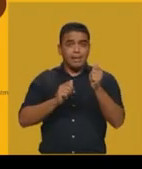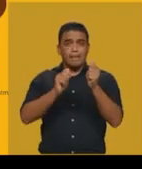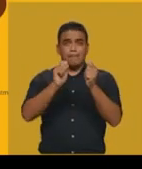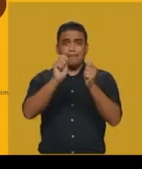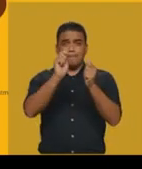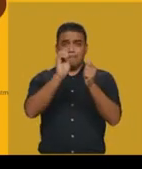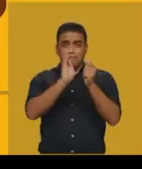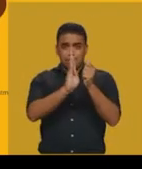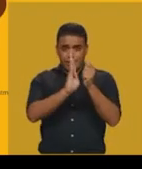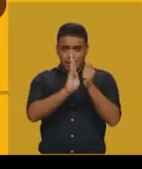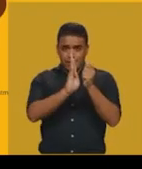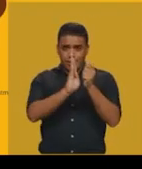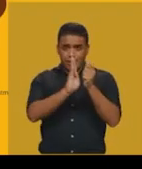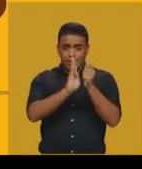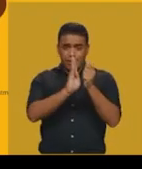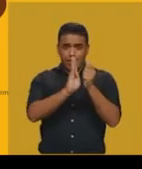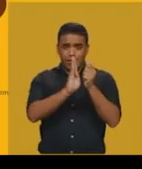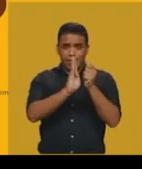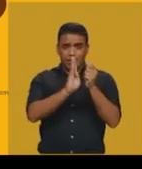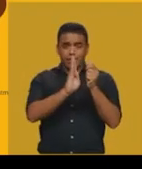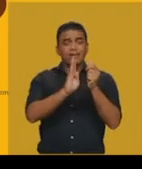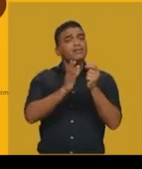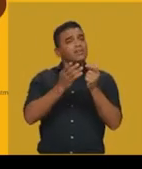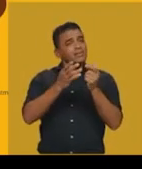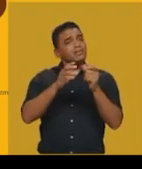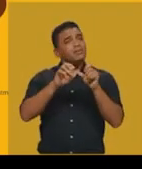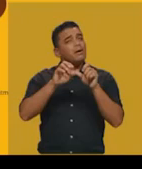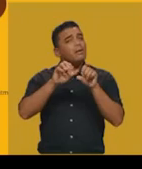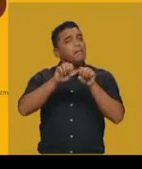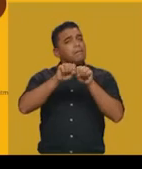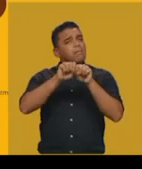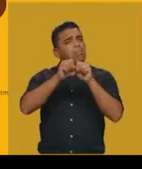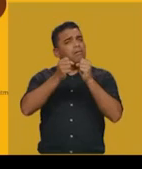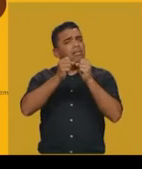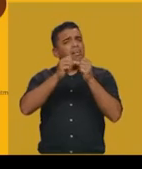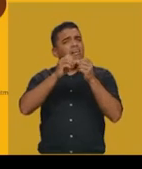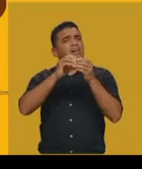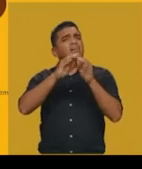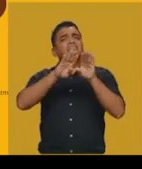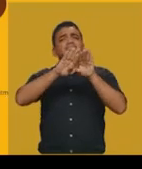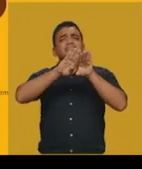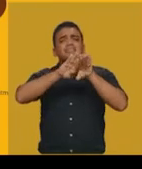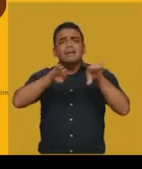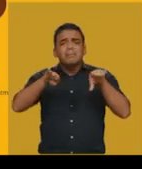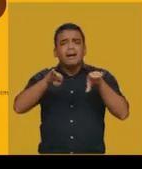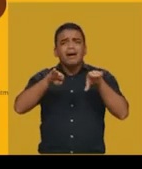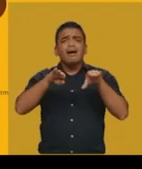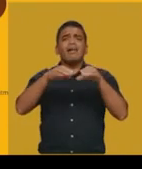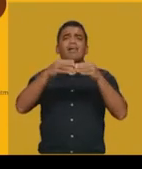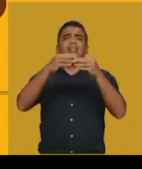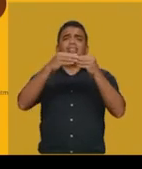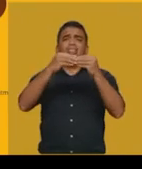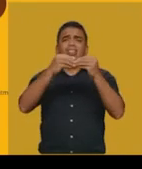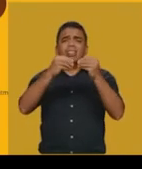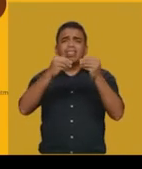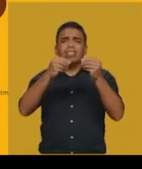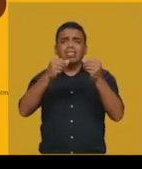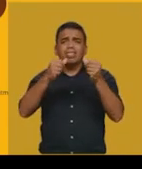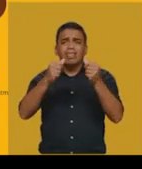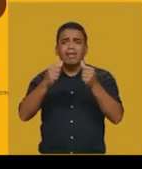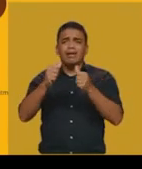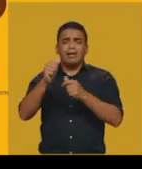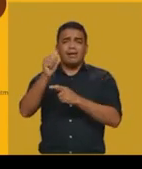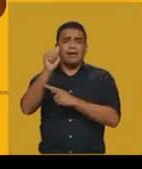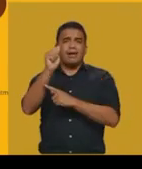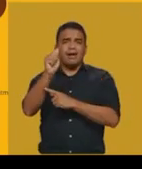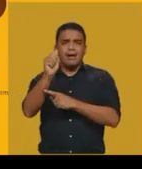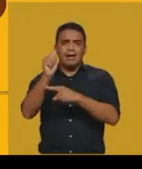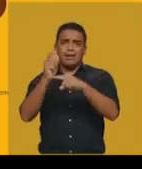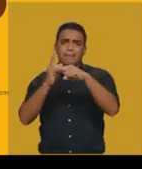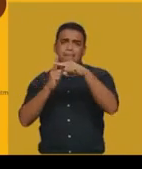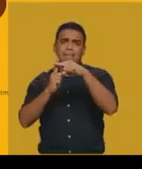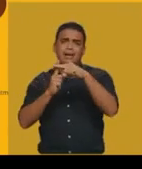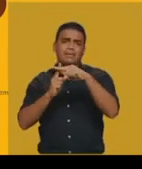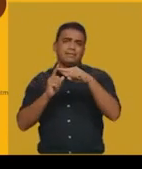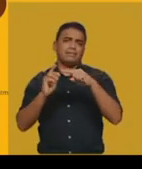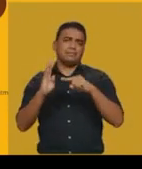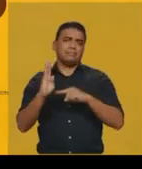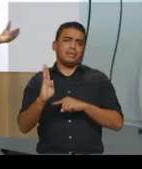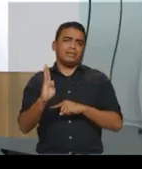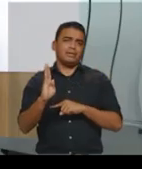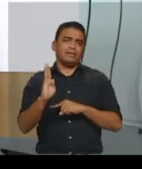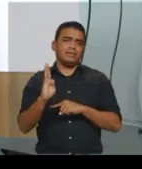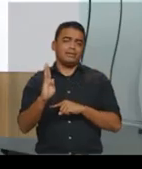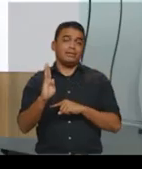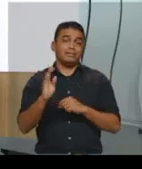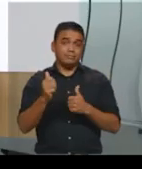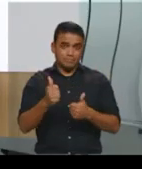AB, que vai ser quebrada e vai se decompor na substância A e a substância